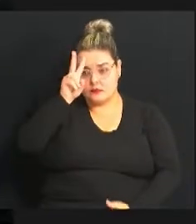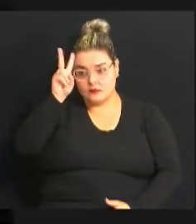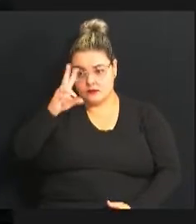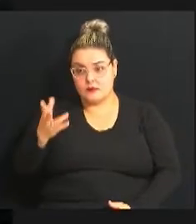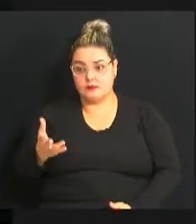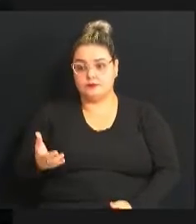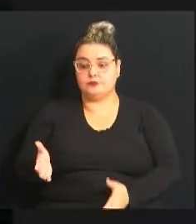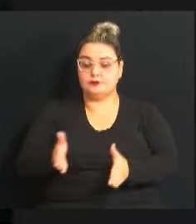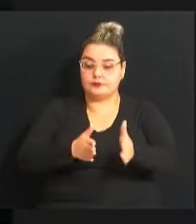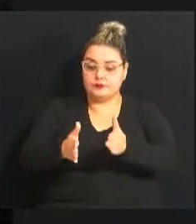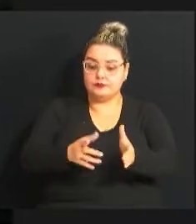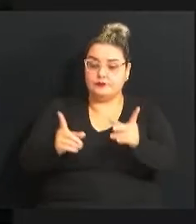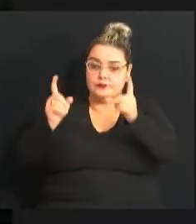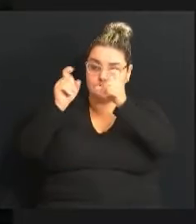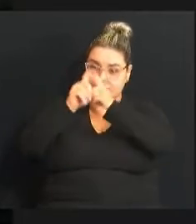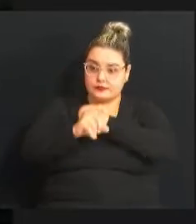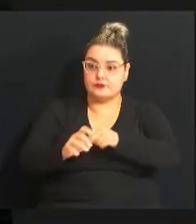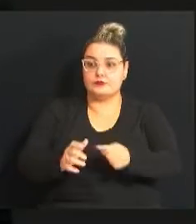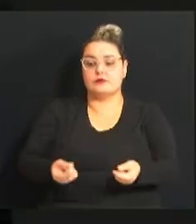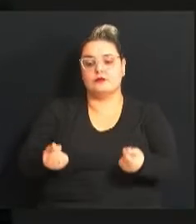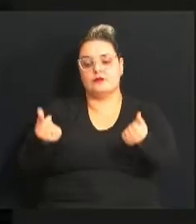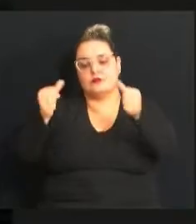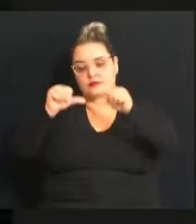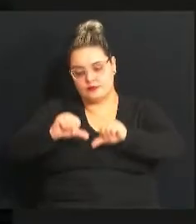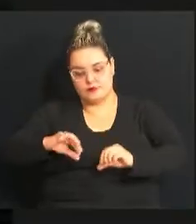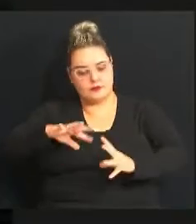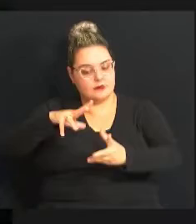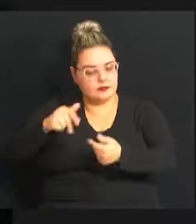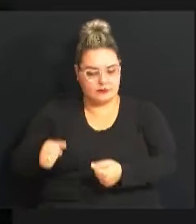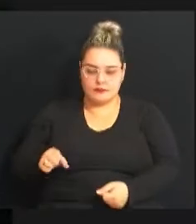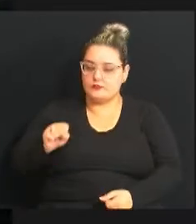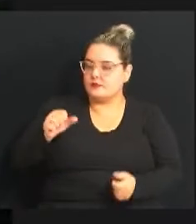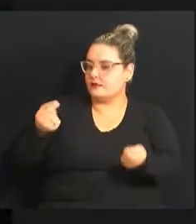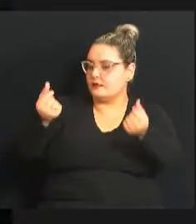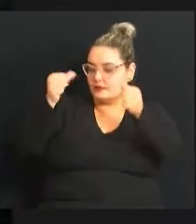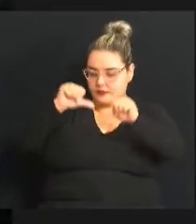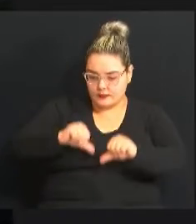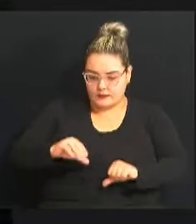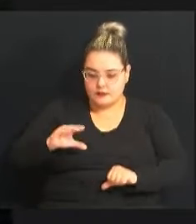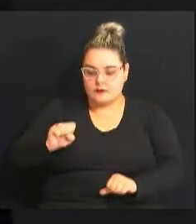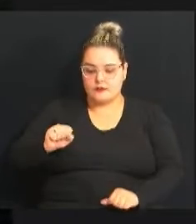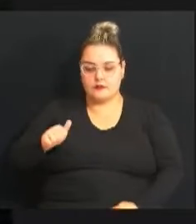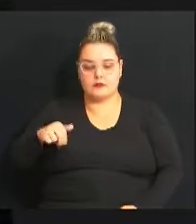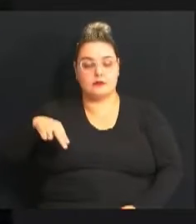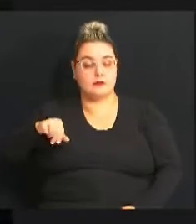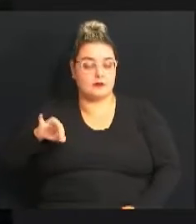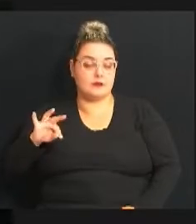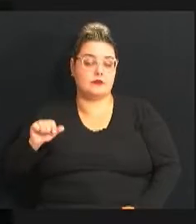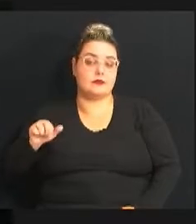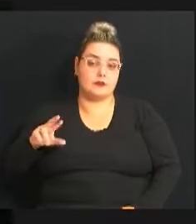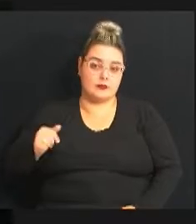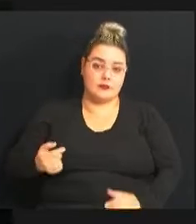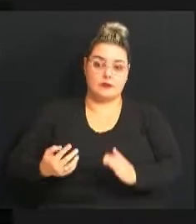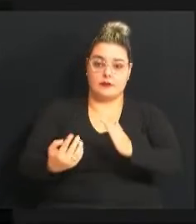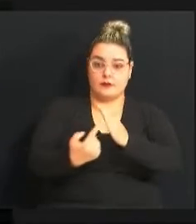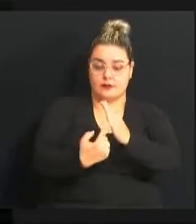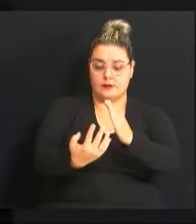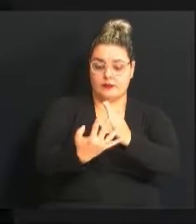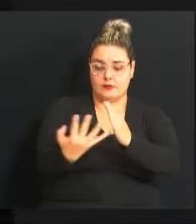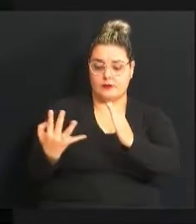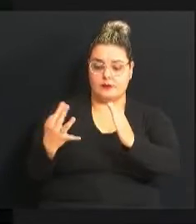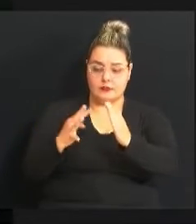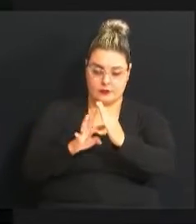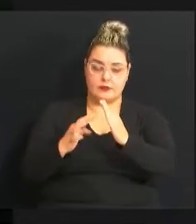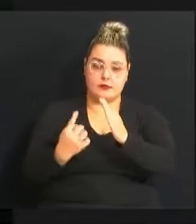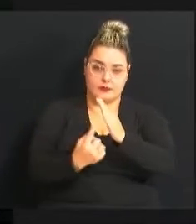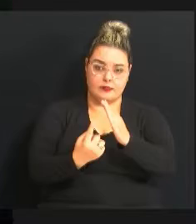muito crítico, período de crise internacional, de crise sanitária, de quarentena, né? Então, daí fomos com um